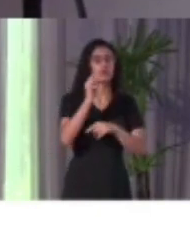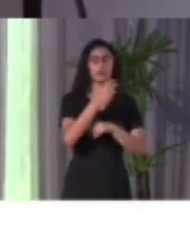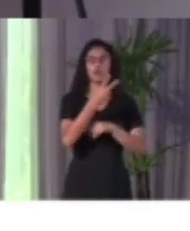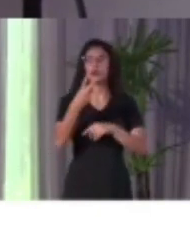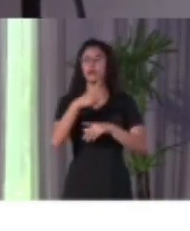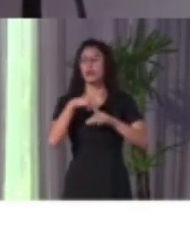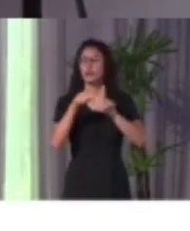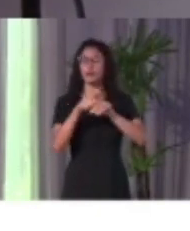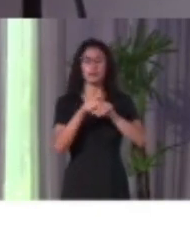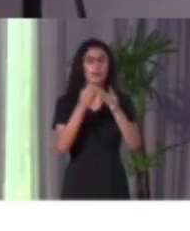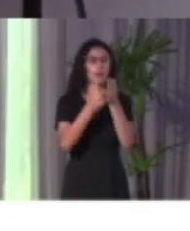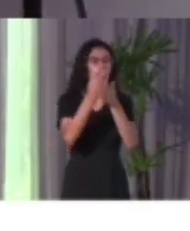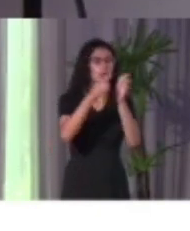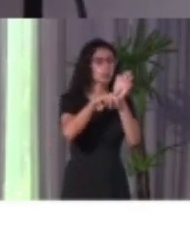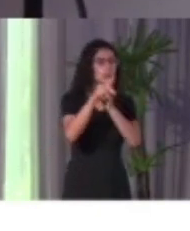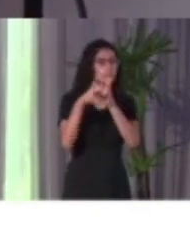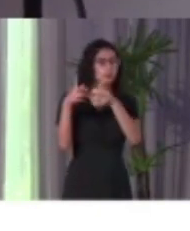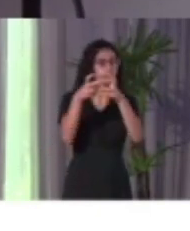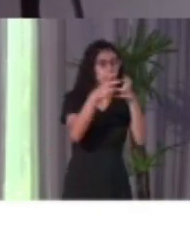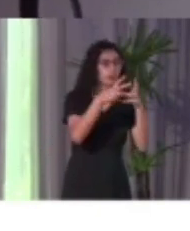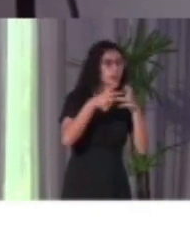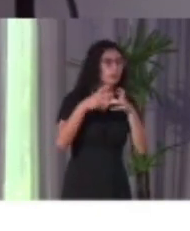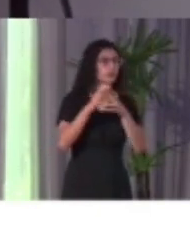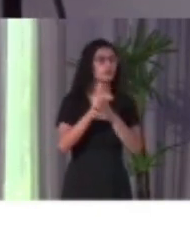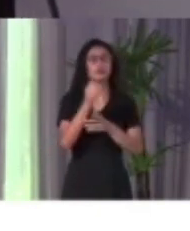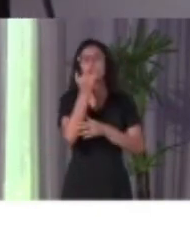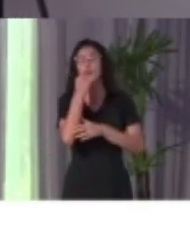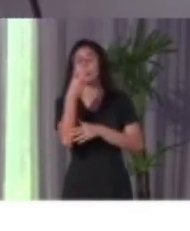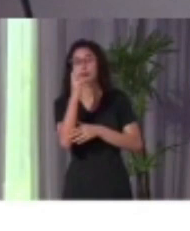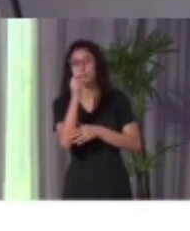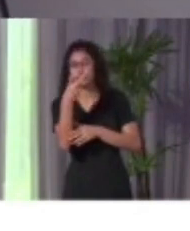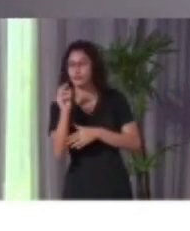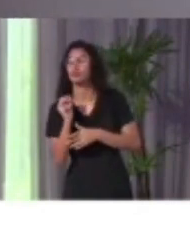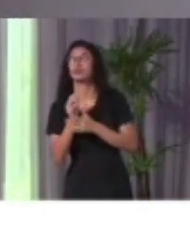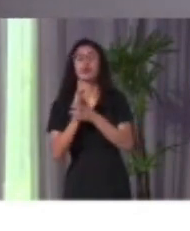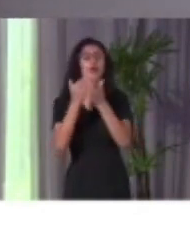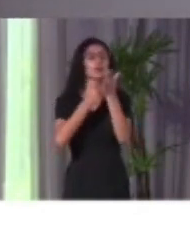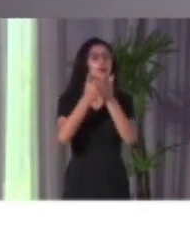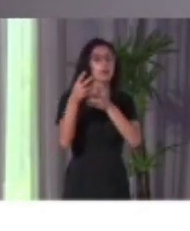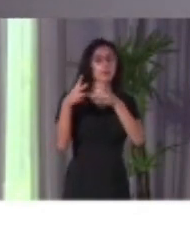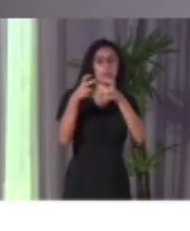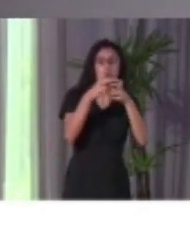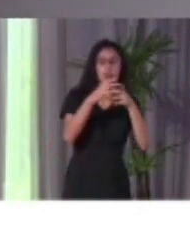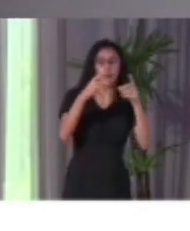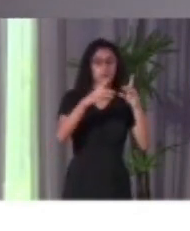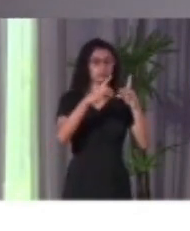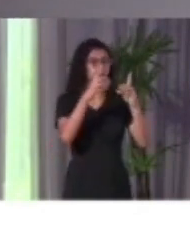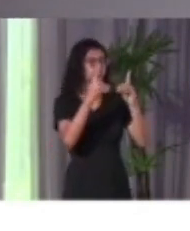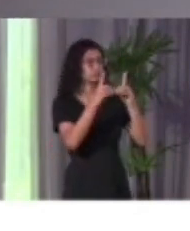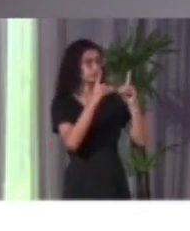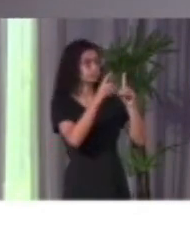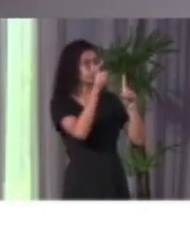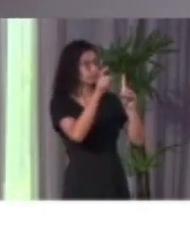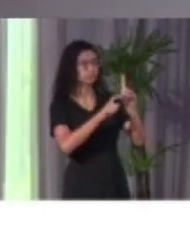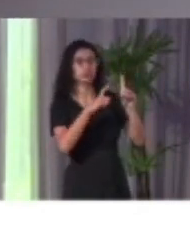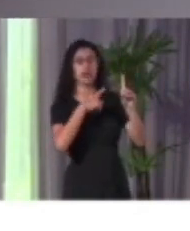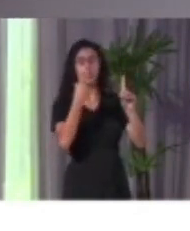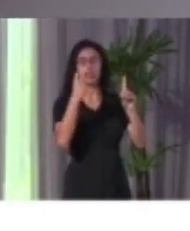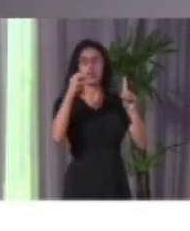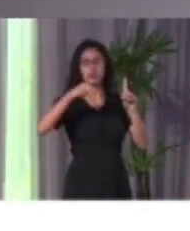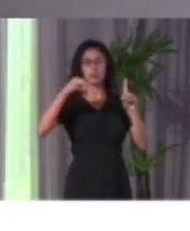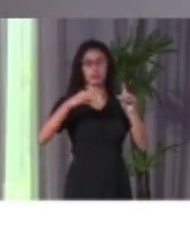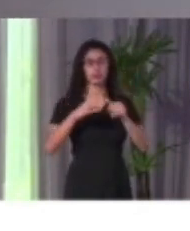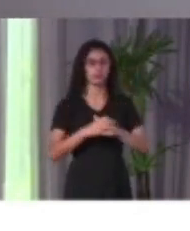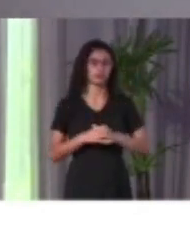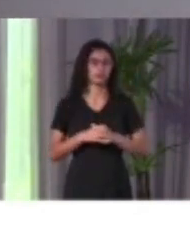tivemos o início da perspectiva do paciente, 2020, desculpa, tivemos o início da perspectiva do paciente para 10 minutos de